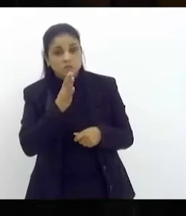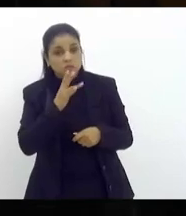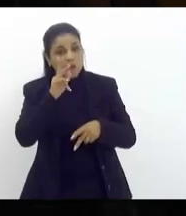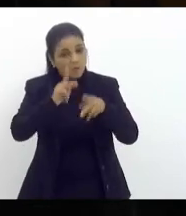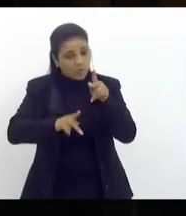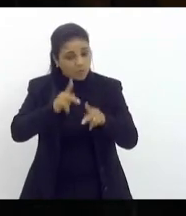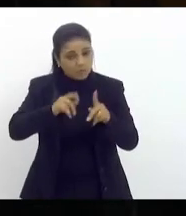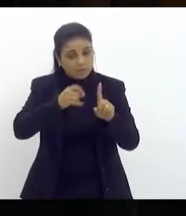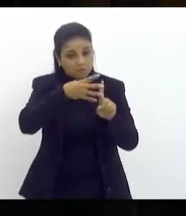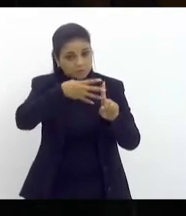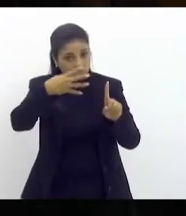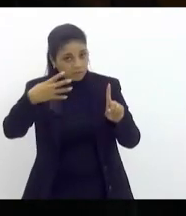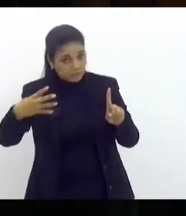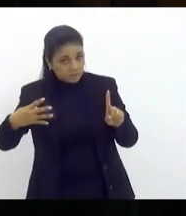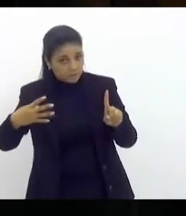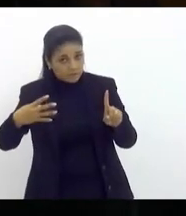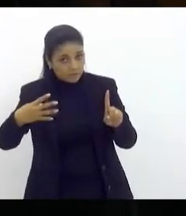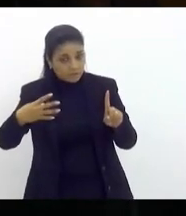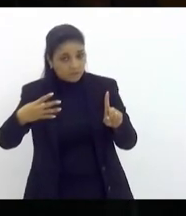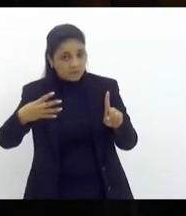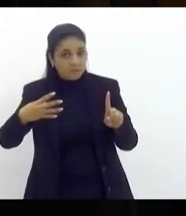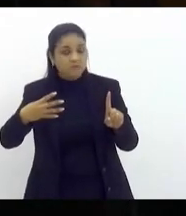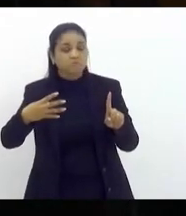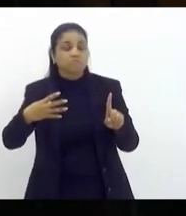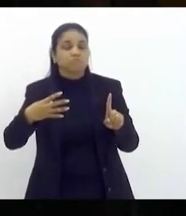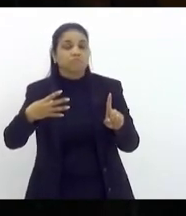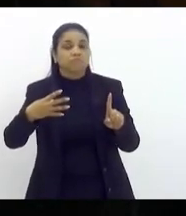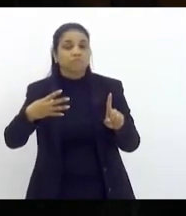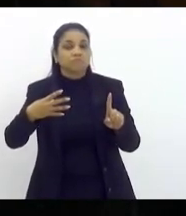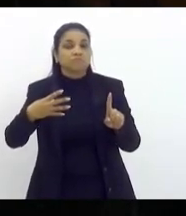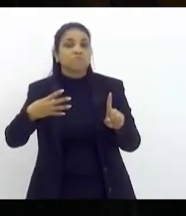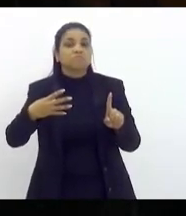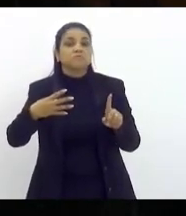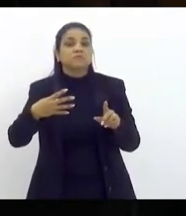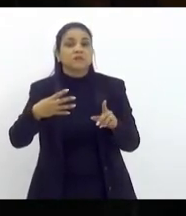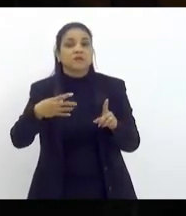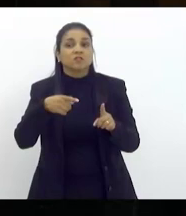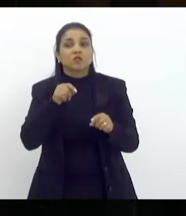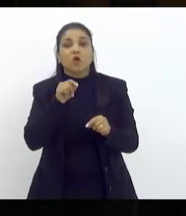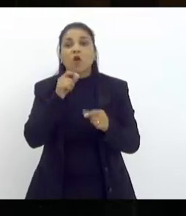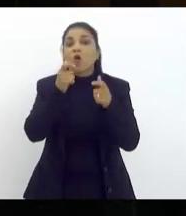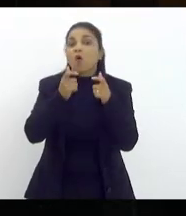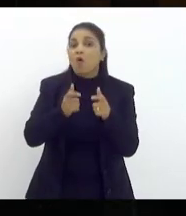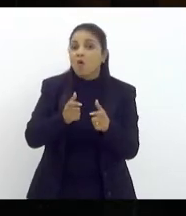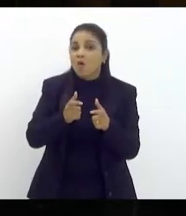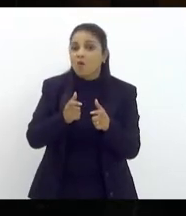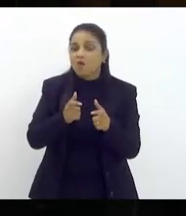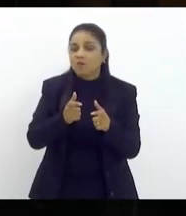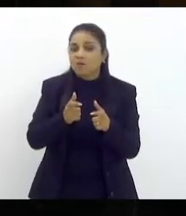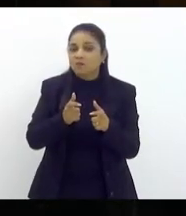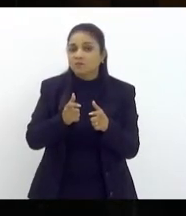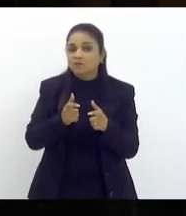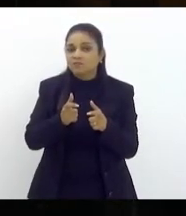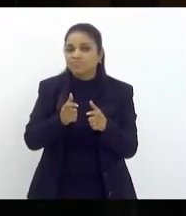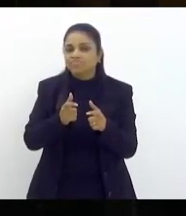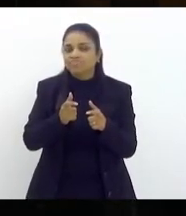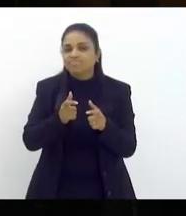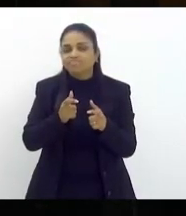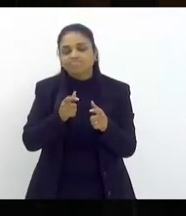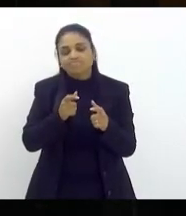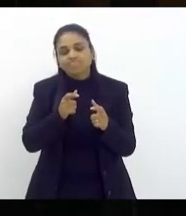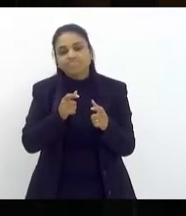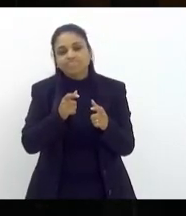população lgbtqia mais aonde e inseri-la aonde de fato ela se identifica